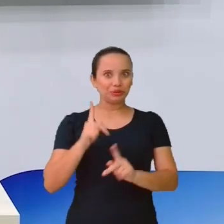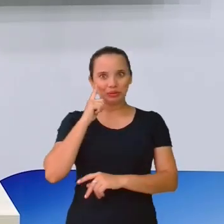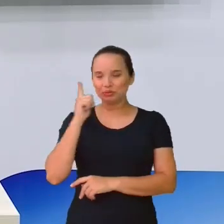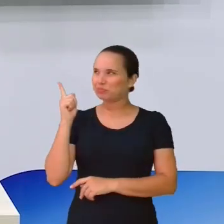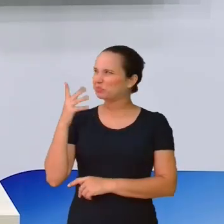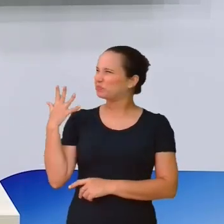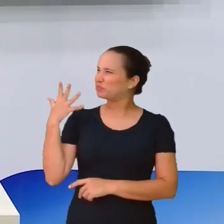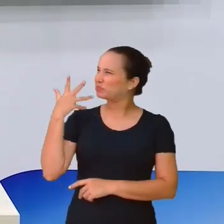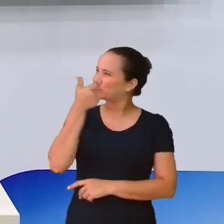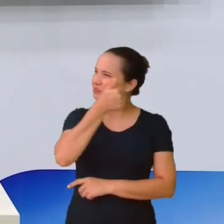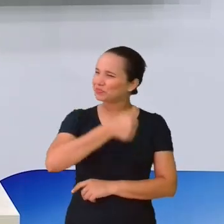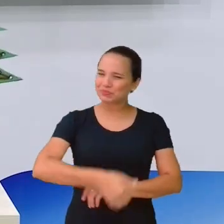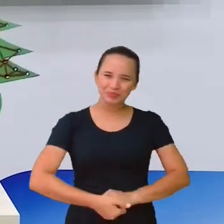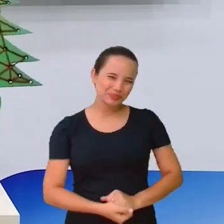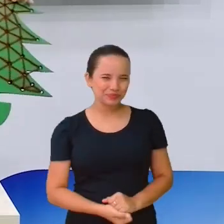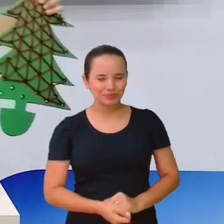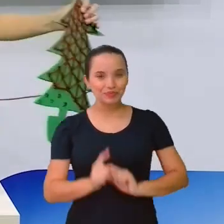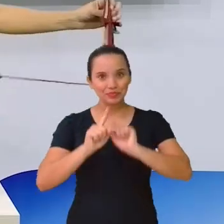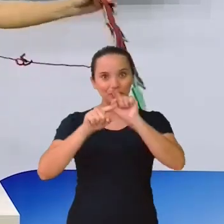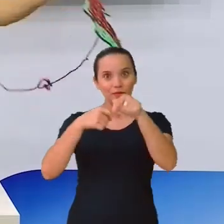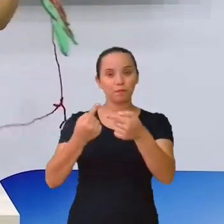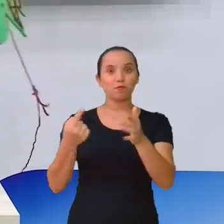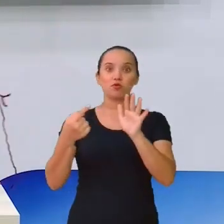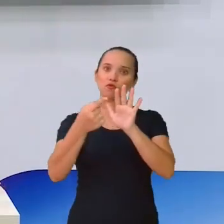Depois de furada, a gente vai